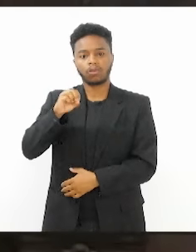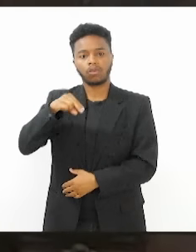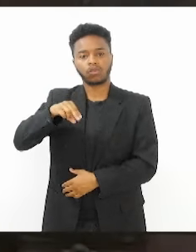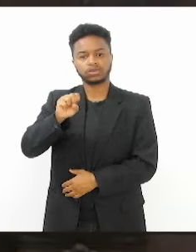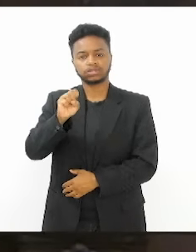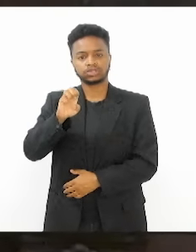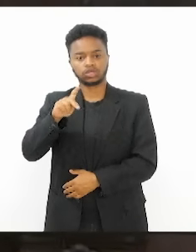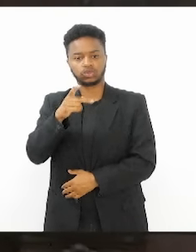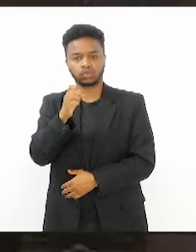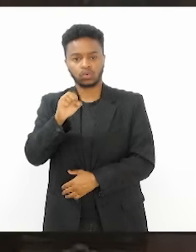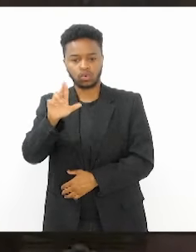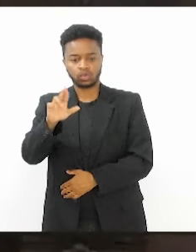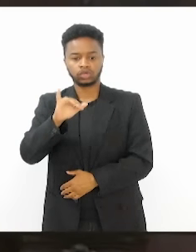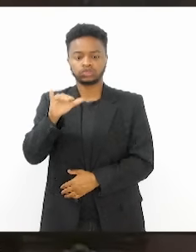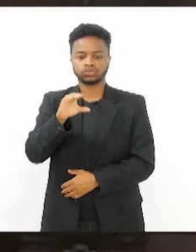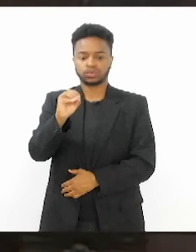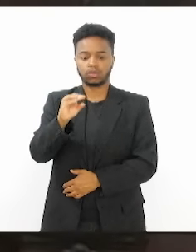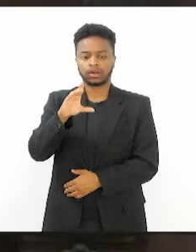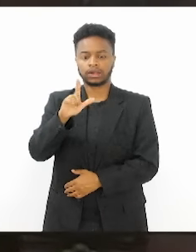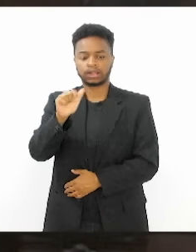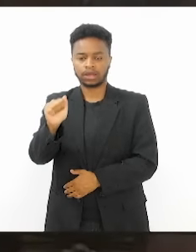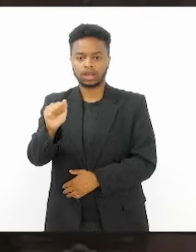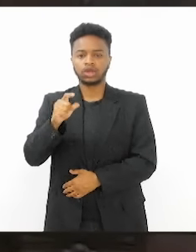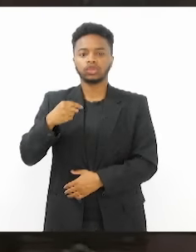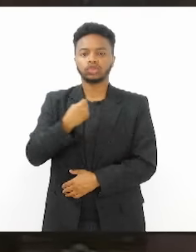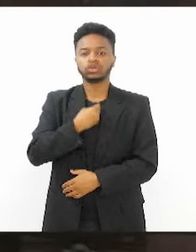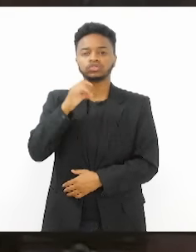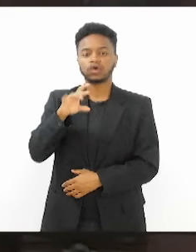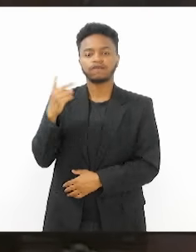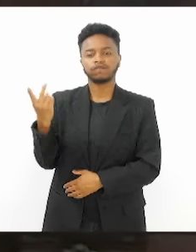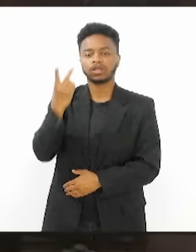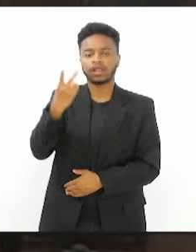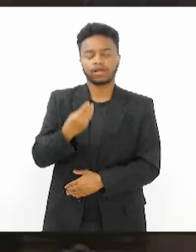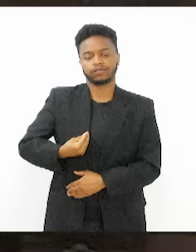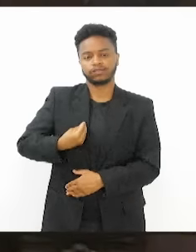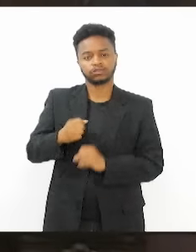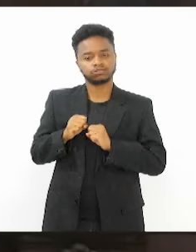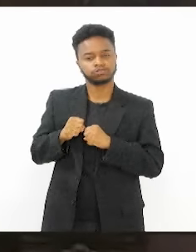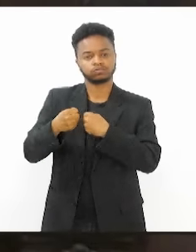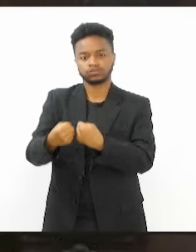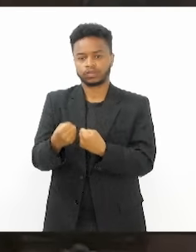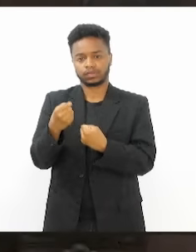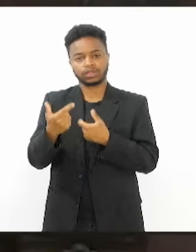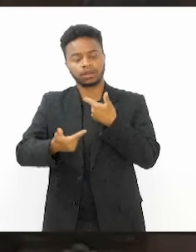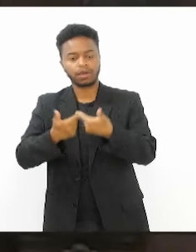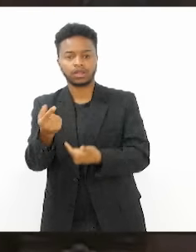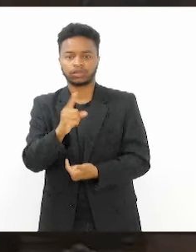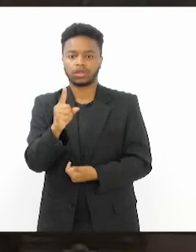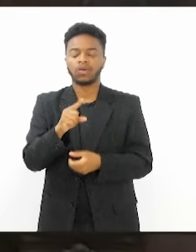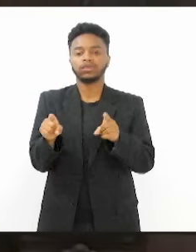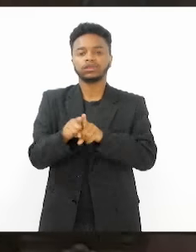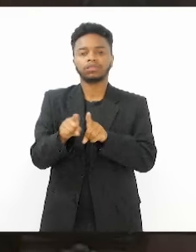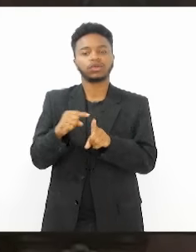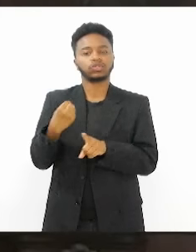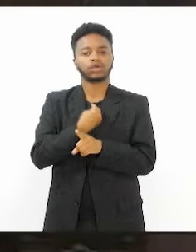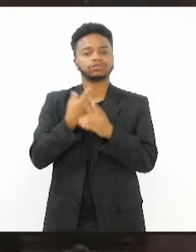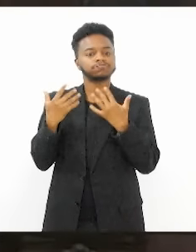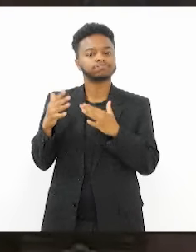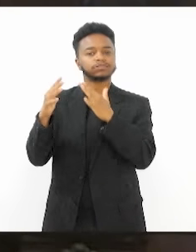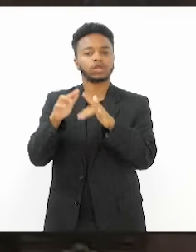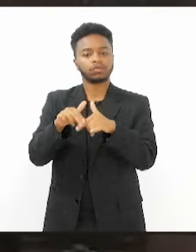Clá. Não estamos apenas reconhecendo uma vida de dedicação e serviço, mas também celebrando a